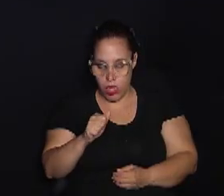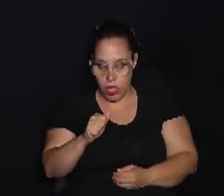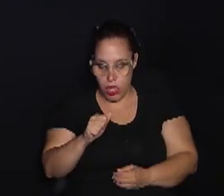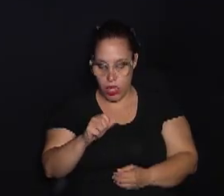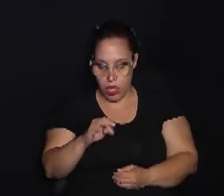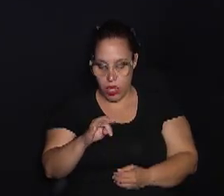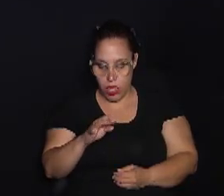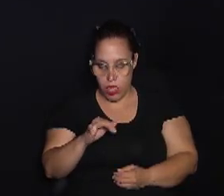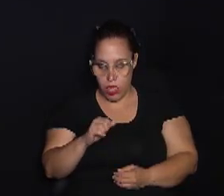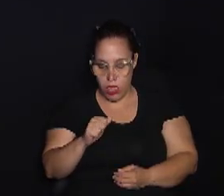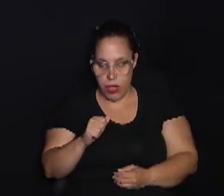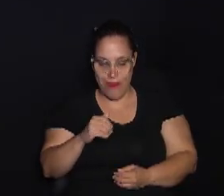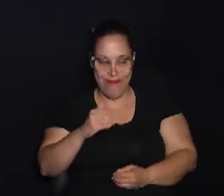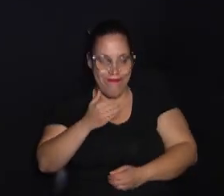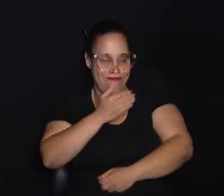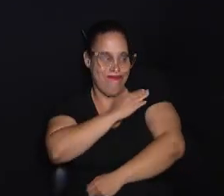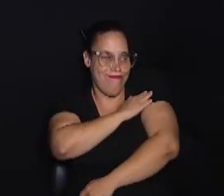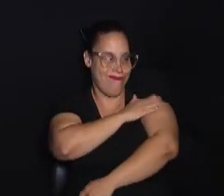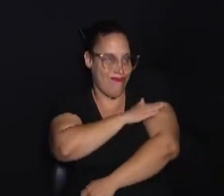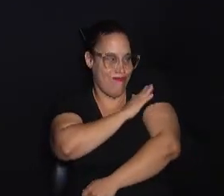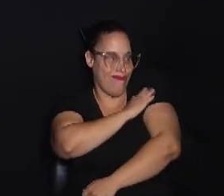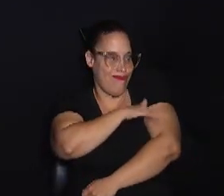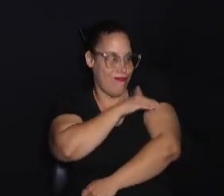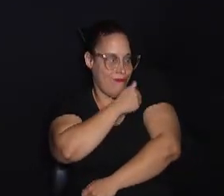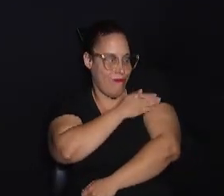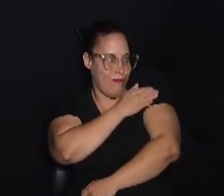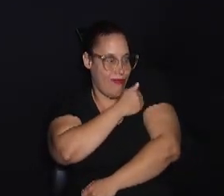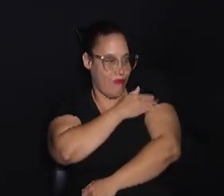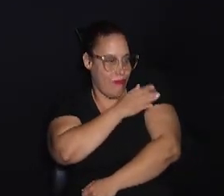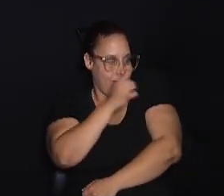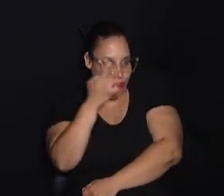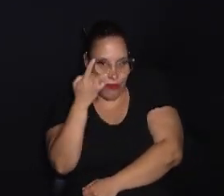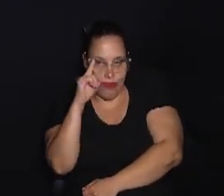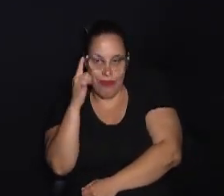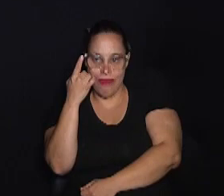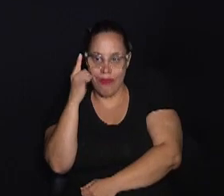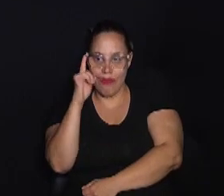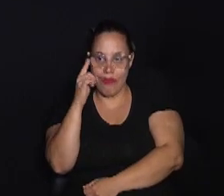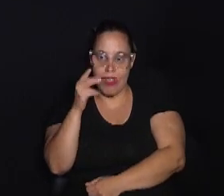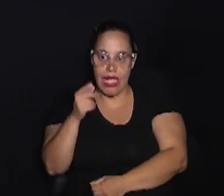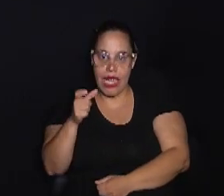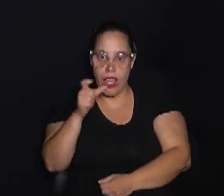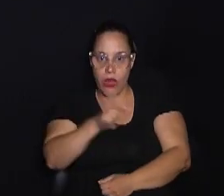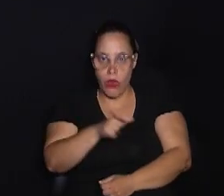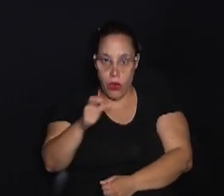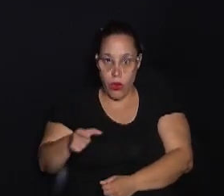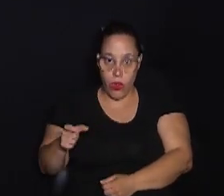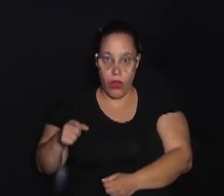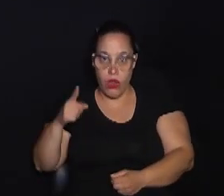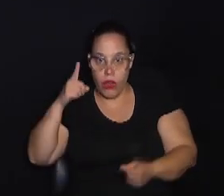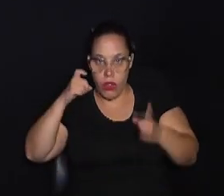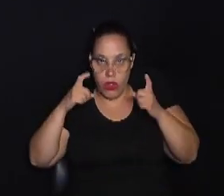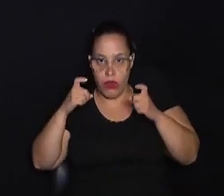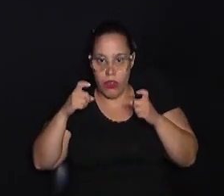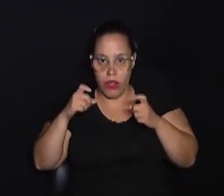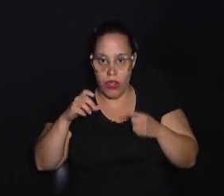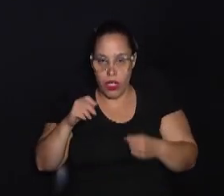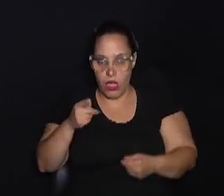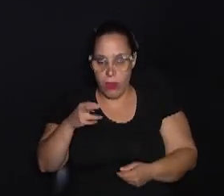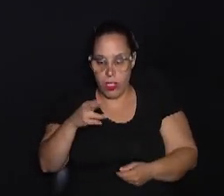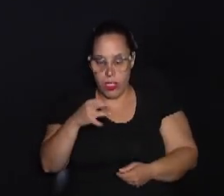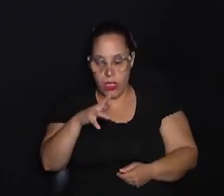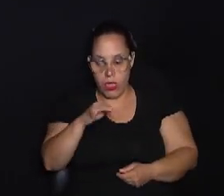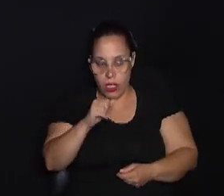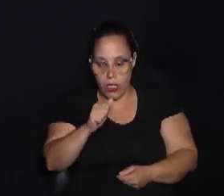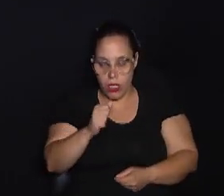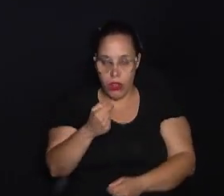ser preconceituosa, né? Por exemplo, no dia a dia a gente tem palavras, formas de expressão que são capacitistas. Eu